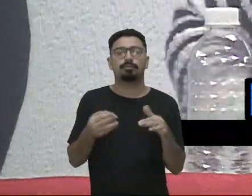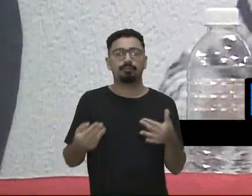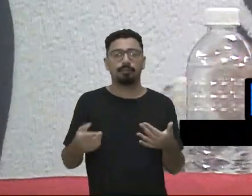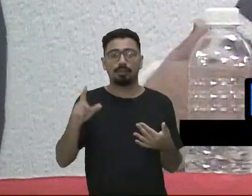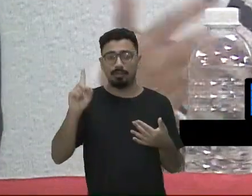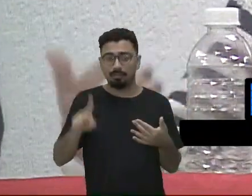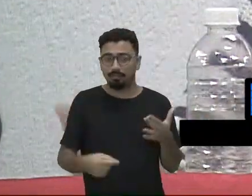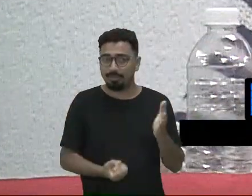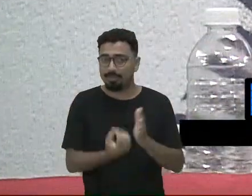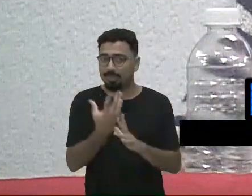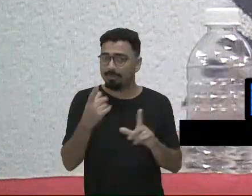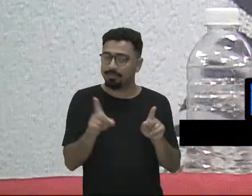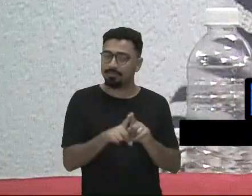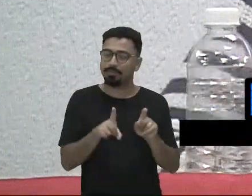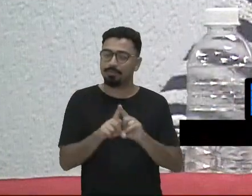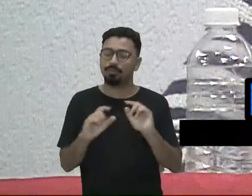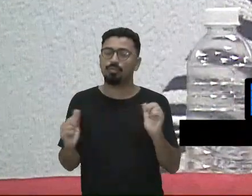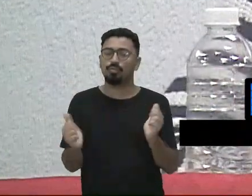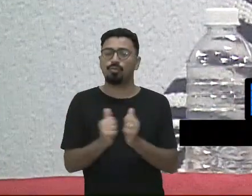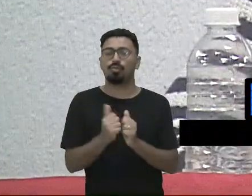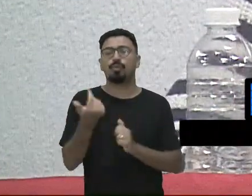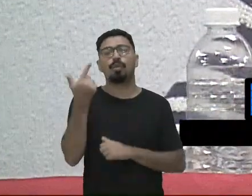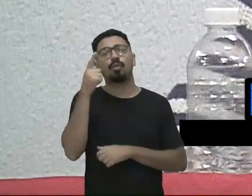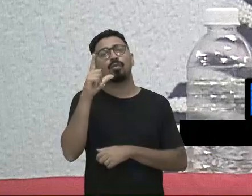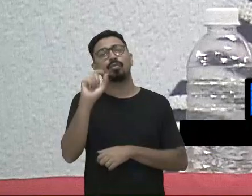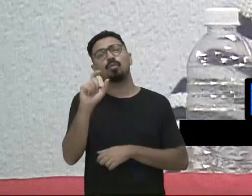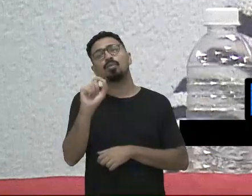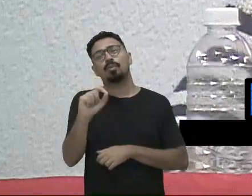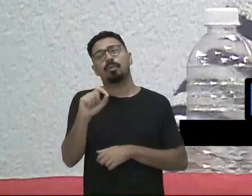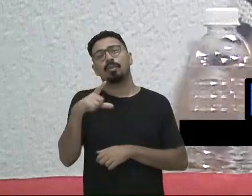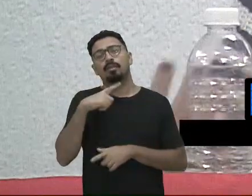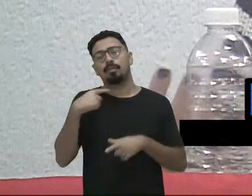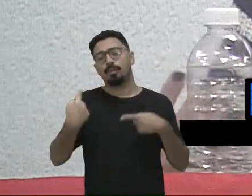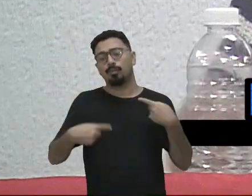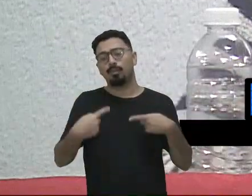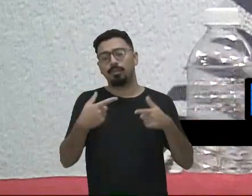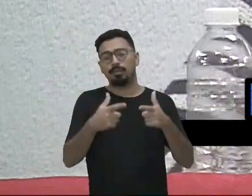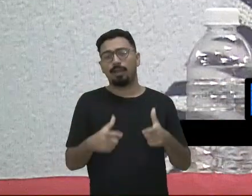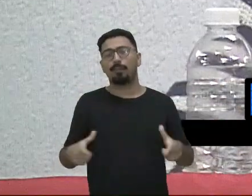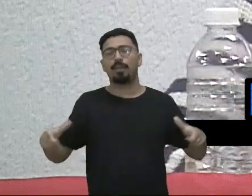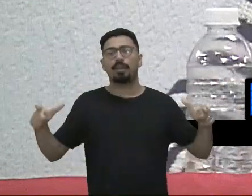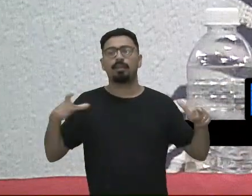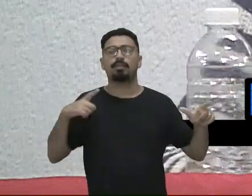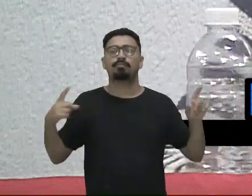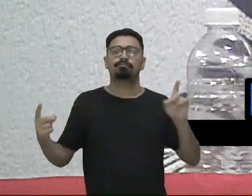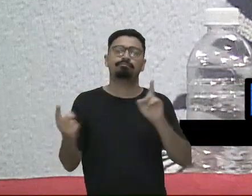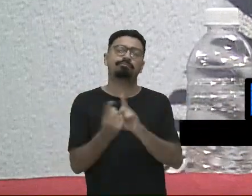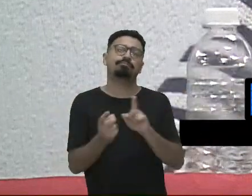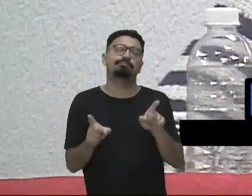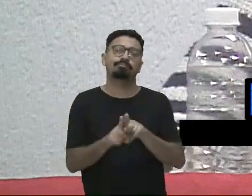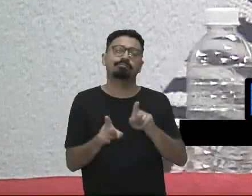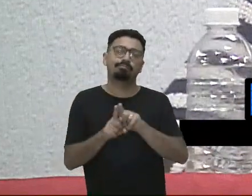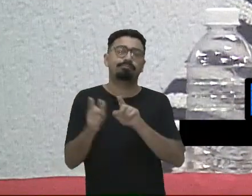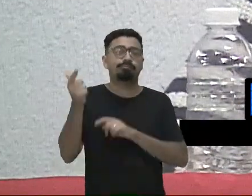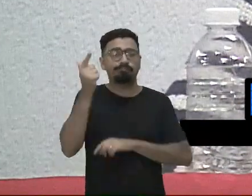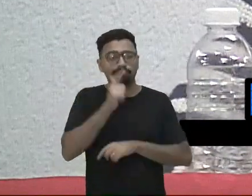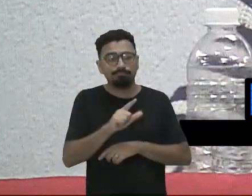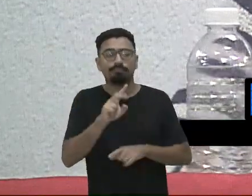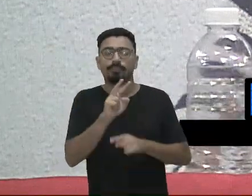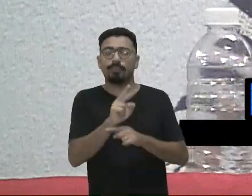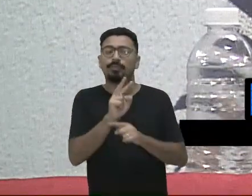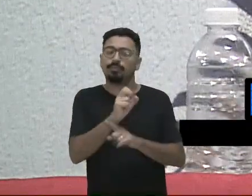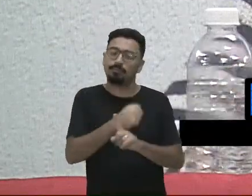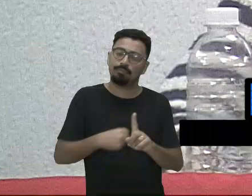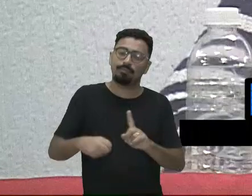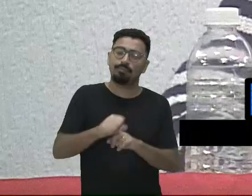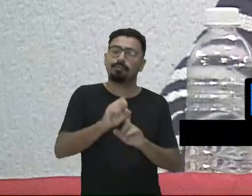foi construída também para que ela conseguisse ser uma política mais ampla de atendimento e de realmente de garantias e proteção social,